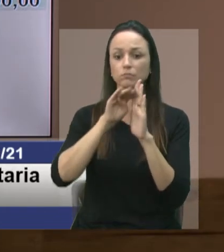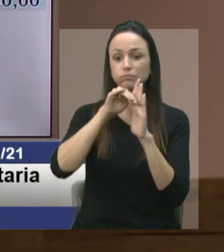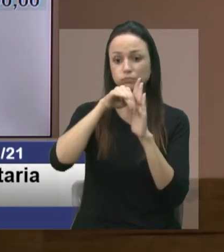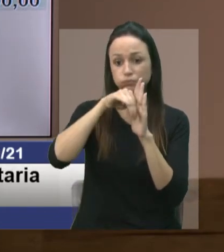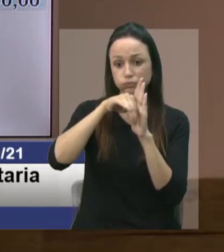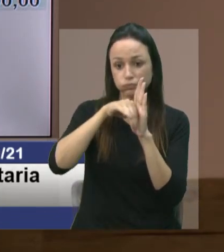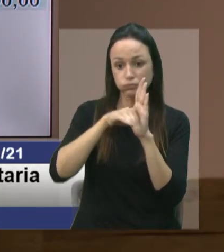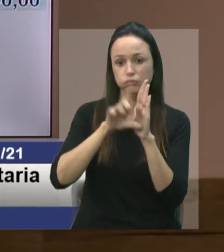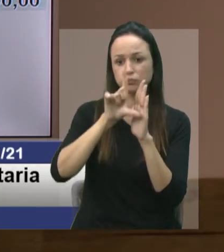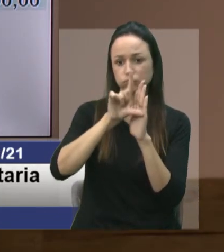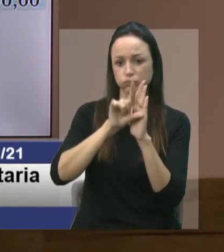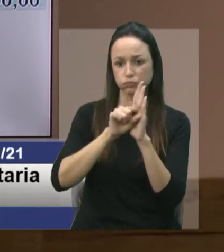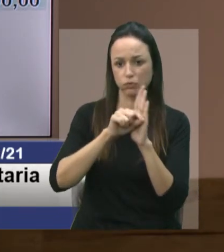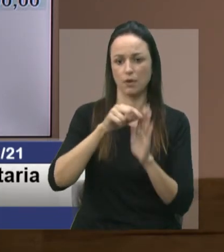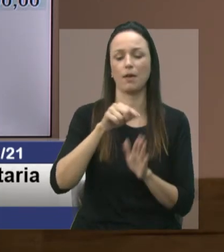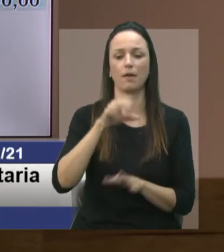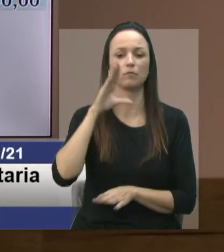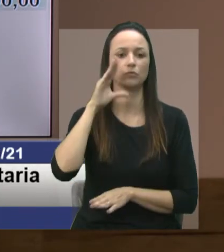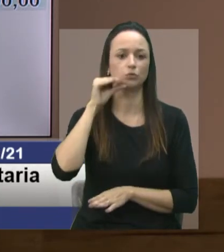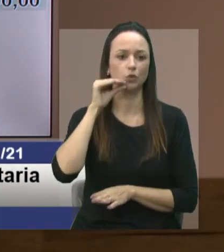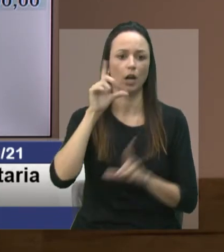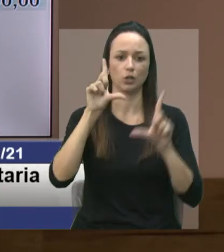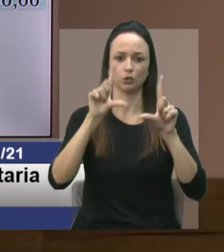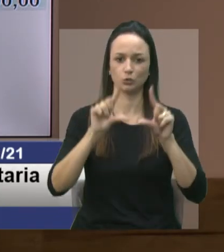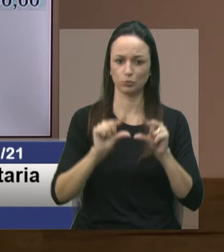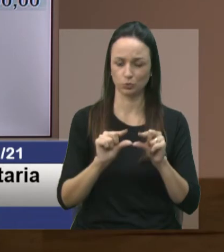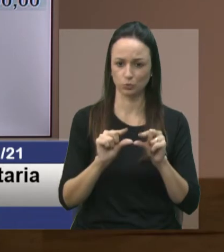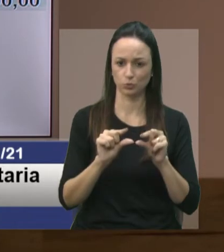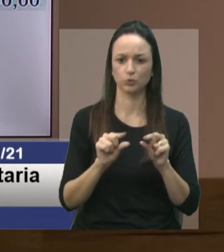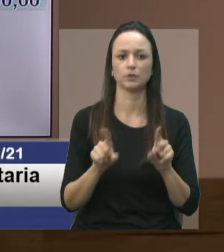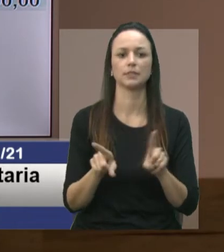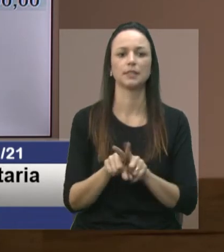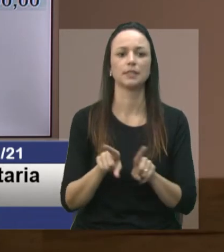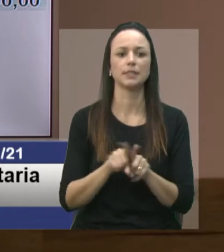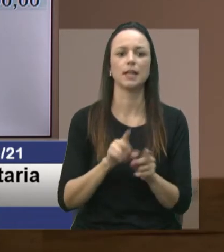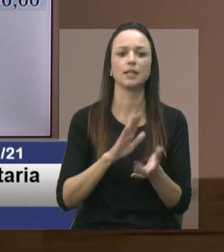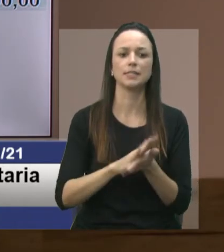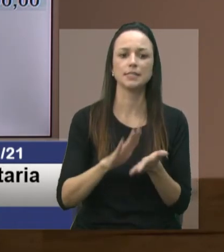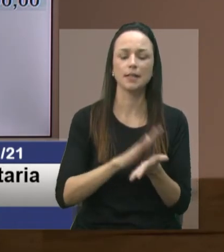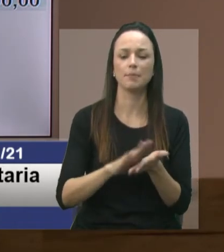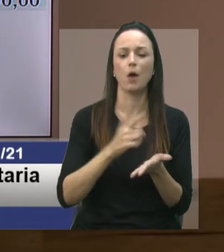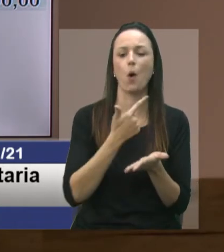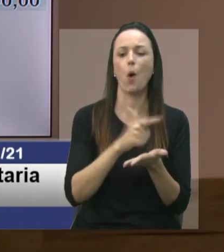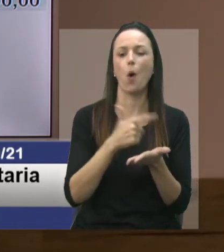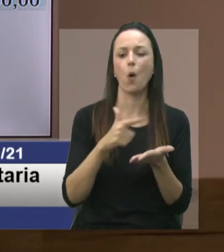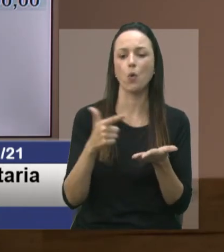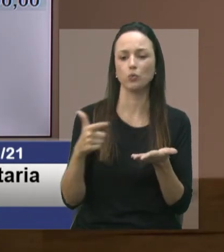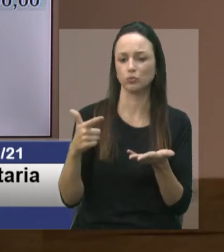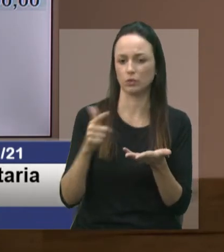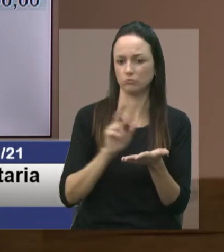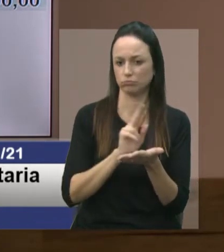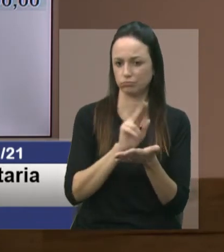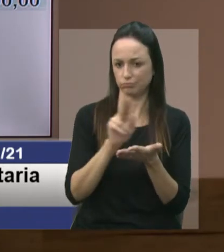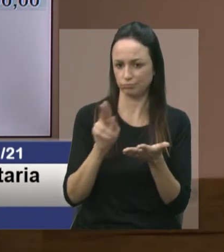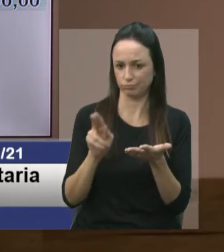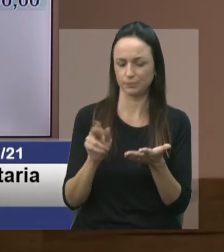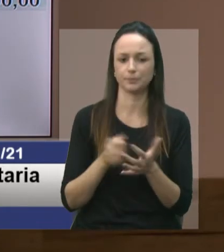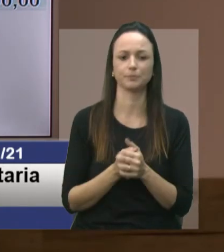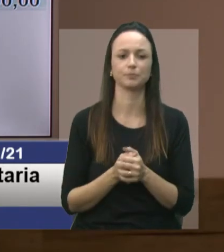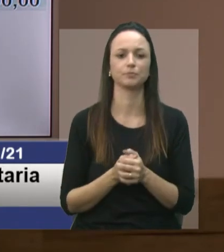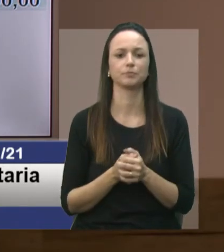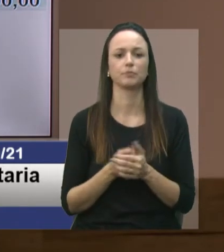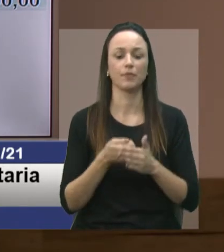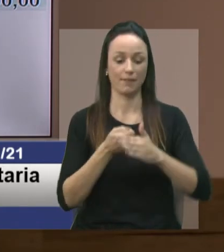com pessoal e encargos e nas outras despesas correntes. No